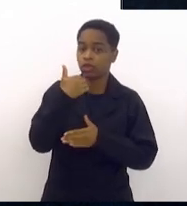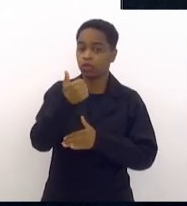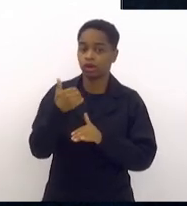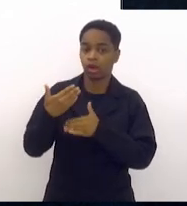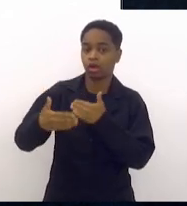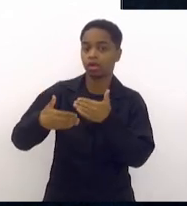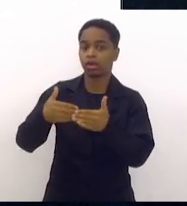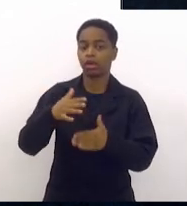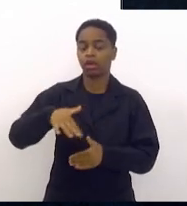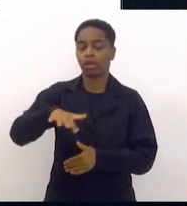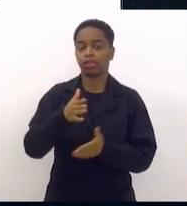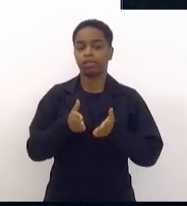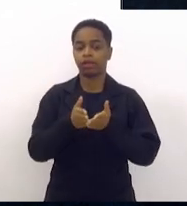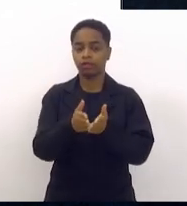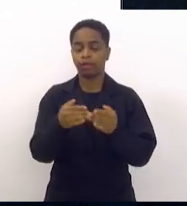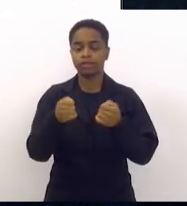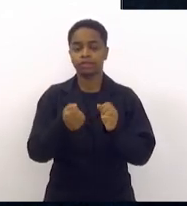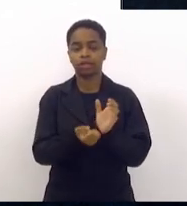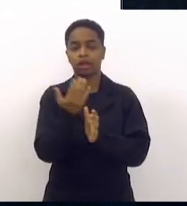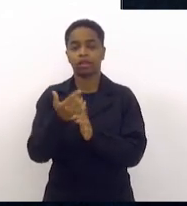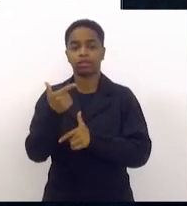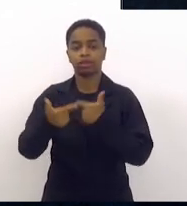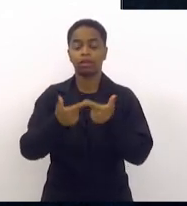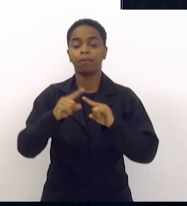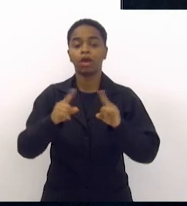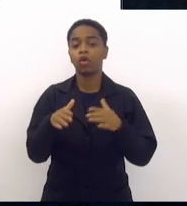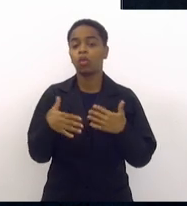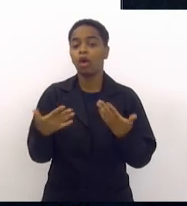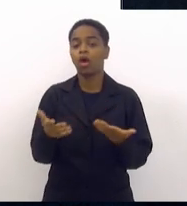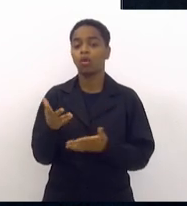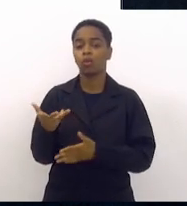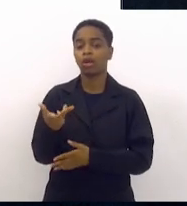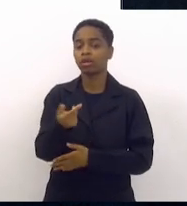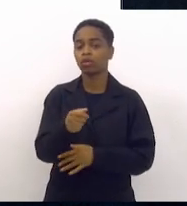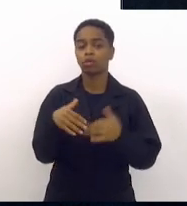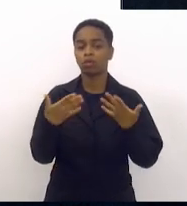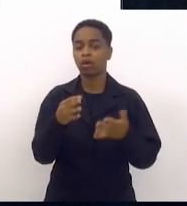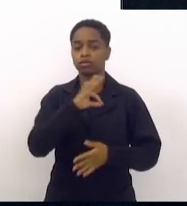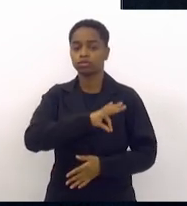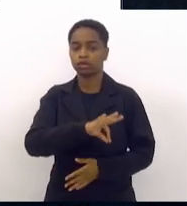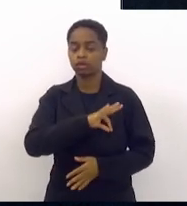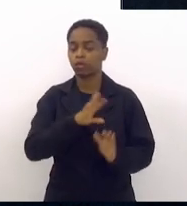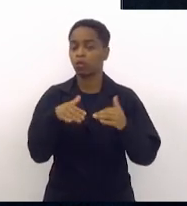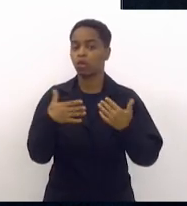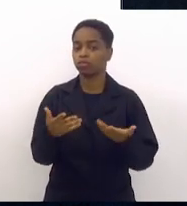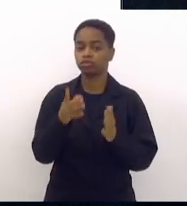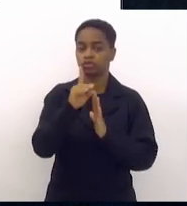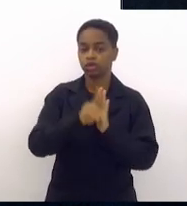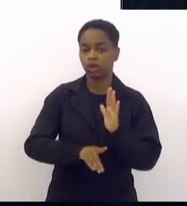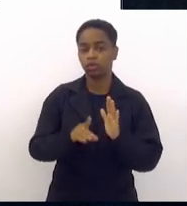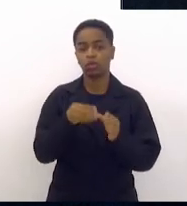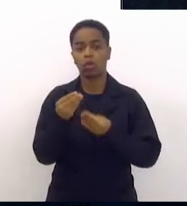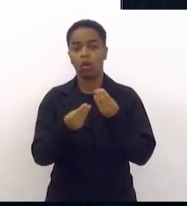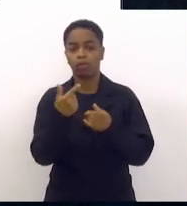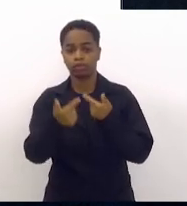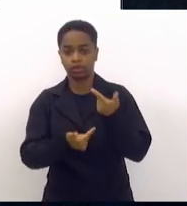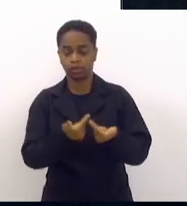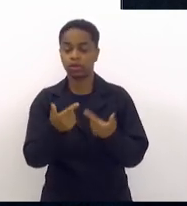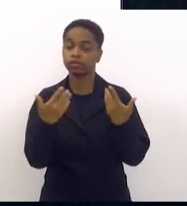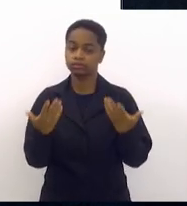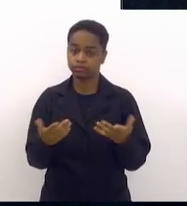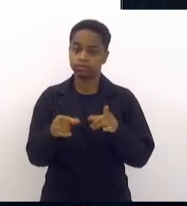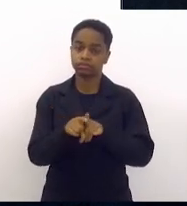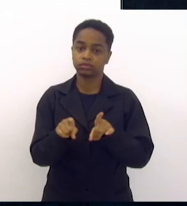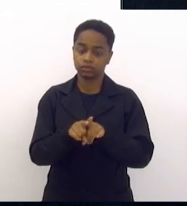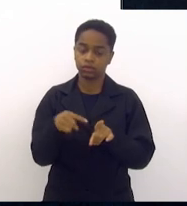empregos mas esses empregos TM Qual qualidade né Qual é a remuneração dos trabalhadores quais seus direitos as condições isso também vai